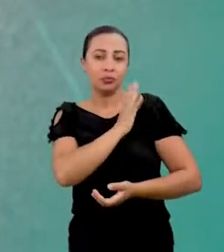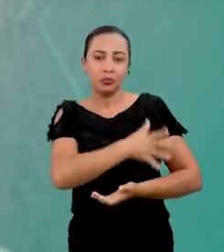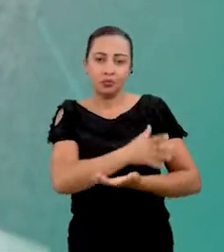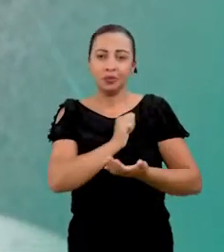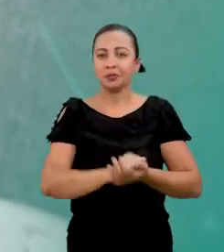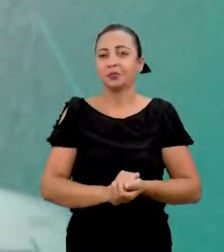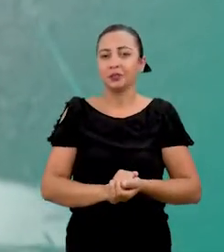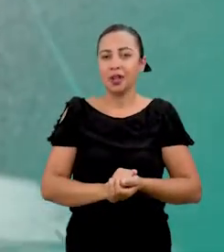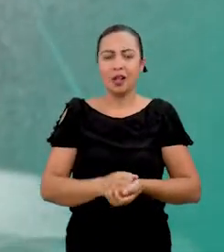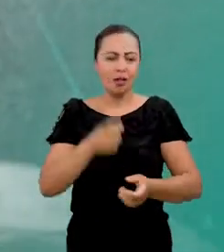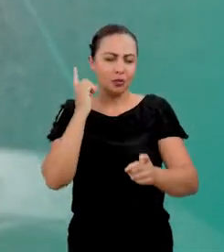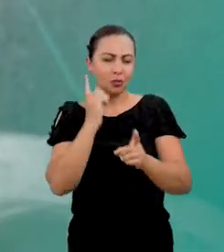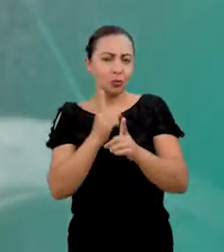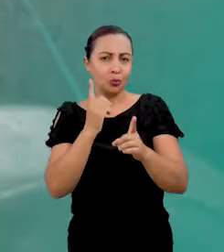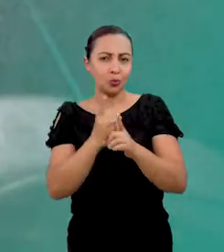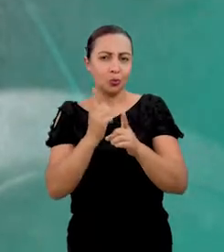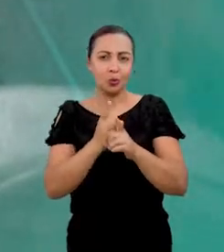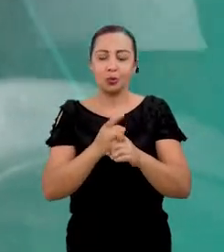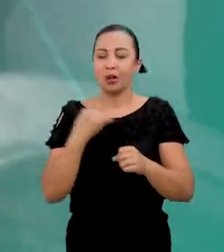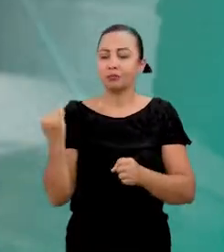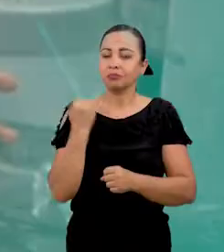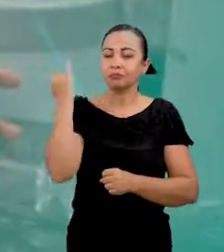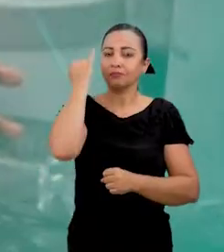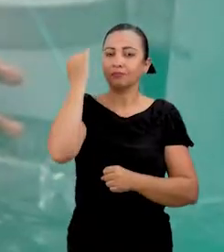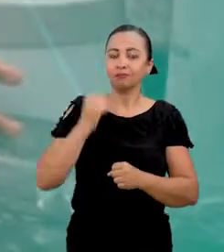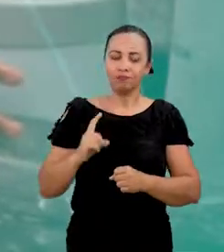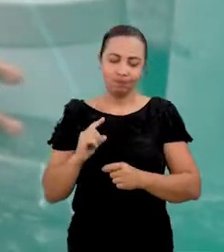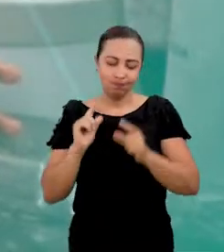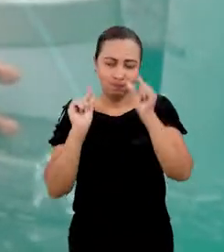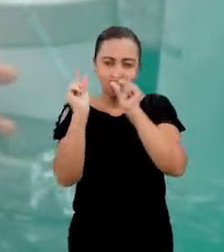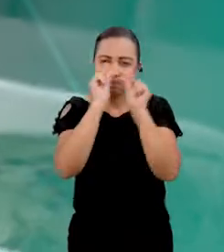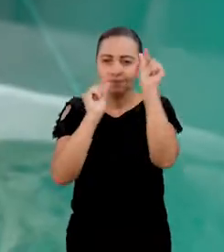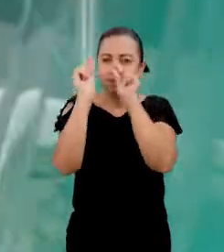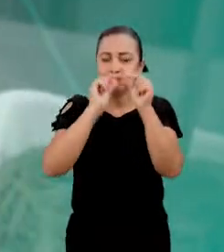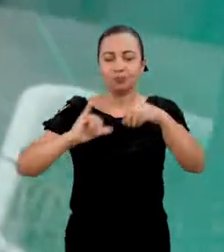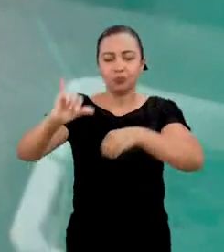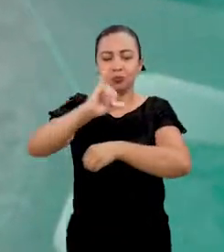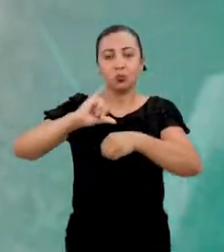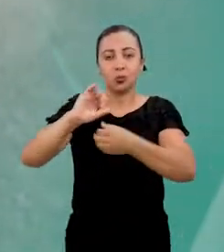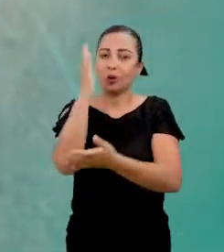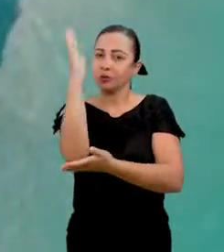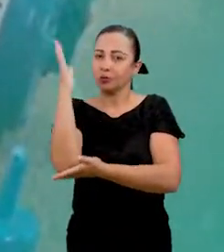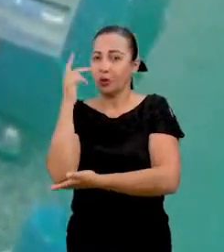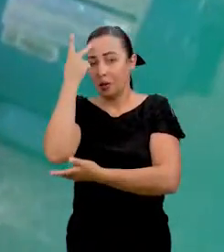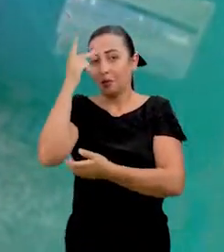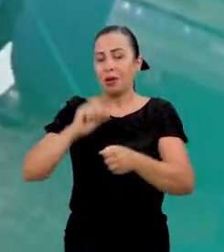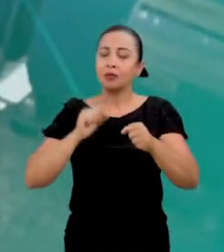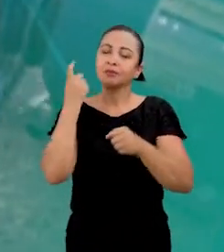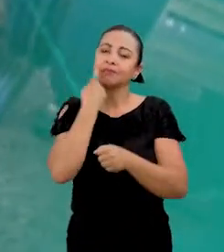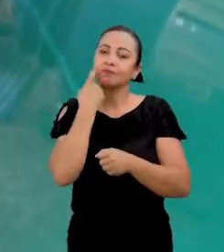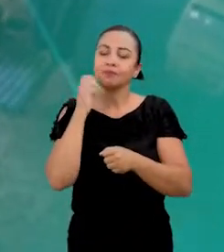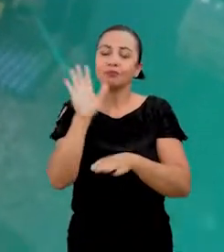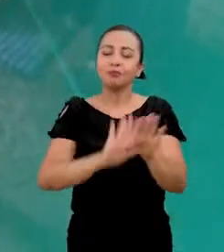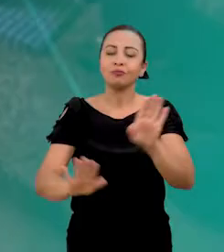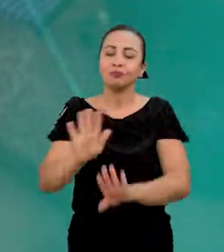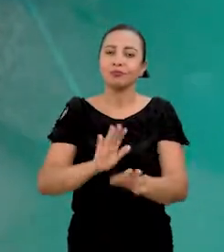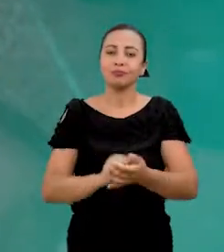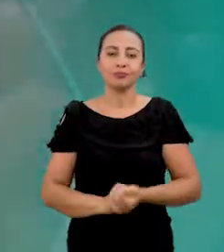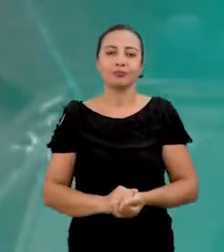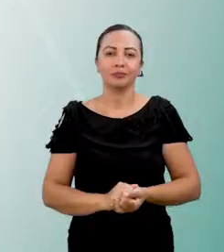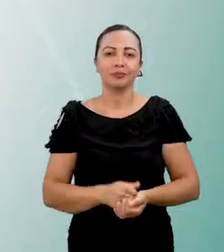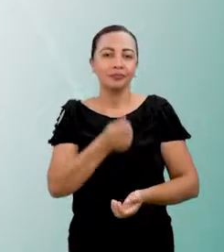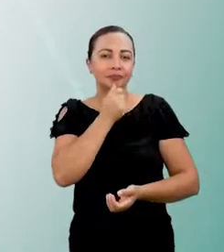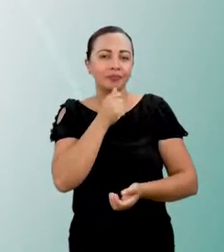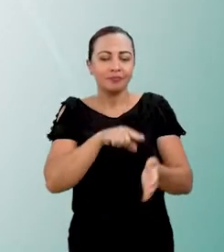Cientistas do Instituto Federal do Sertão Pernambucano descobrem um potencial antimicrobiano do óleo essencial de malvão na criação de